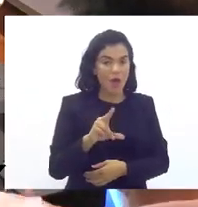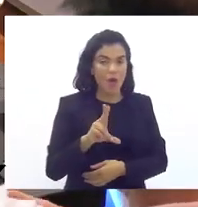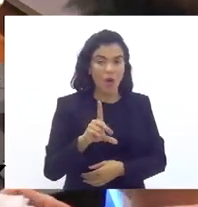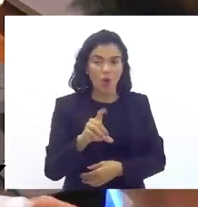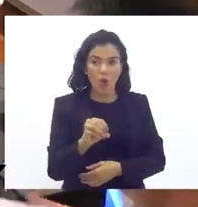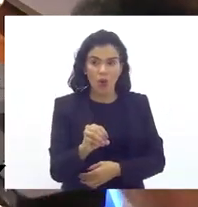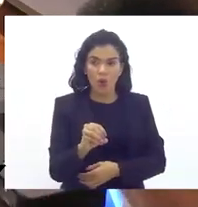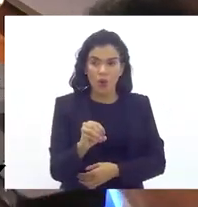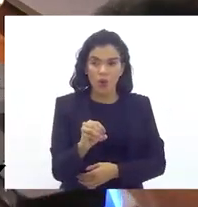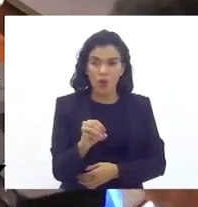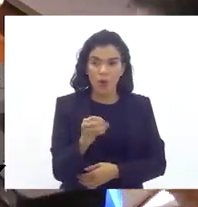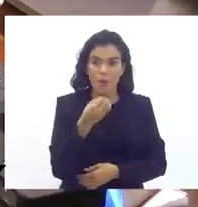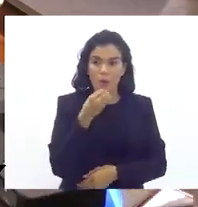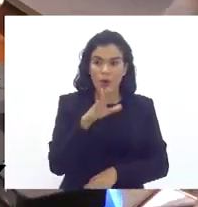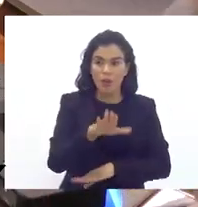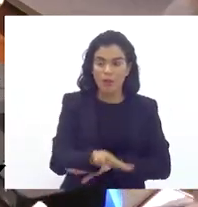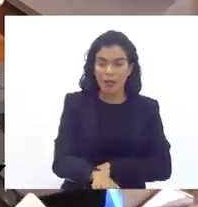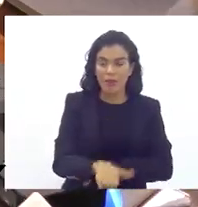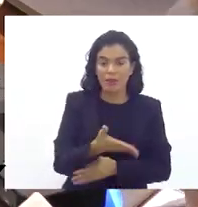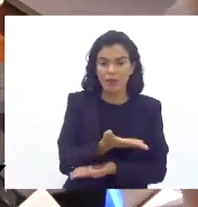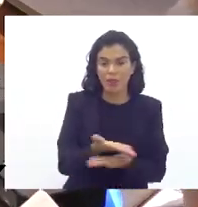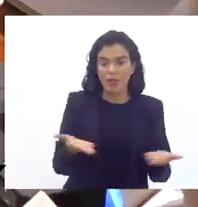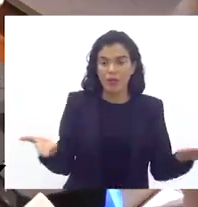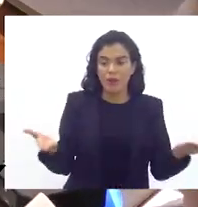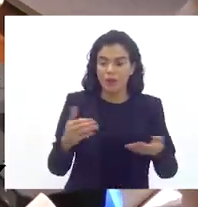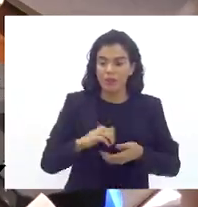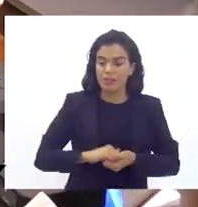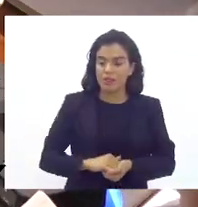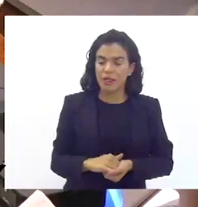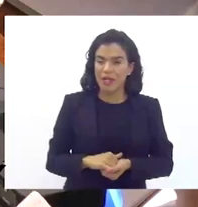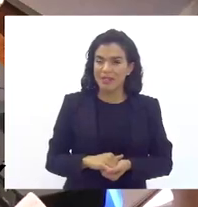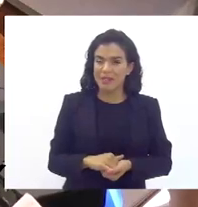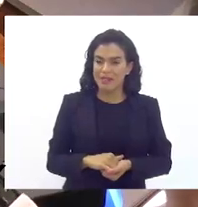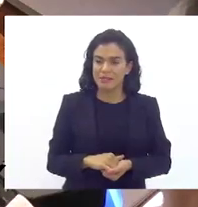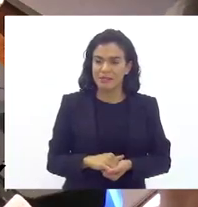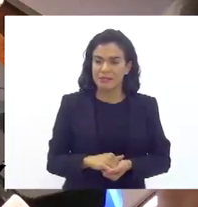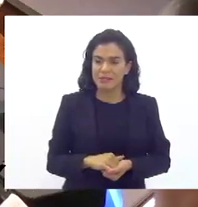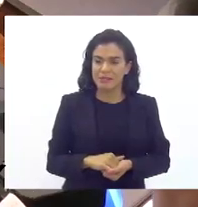boa tarde a todas e todos aqui presente